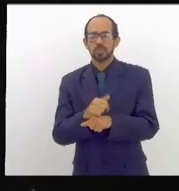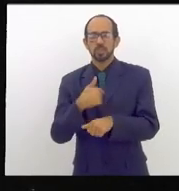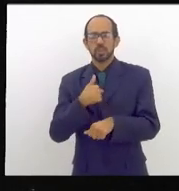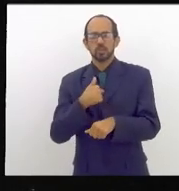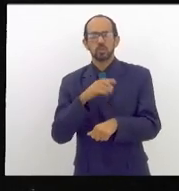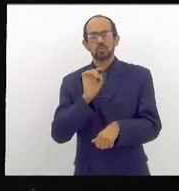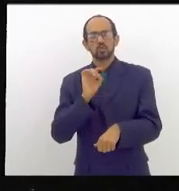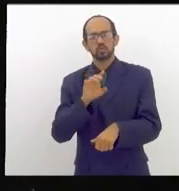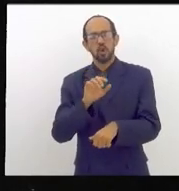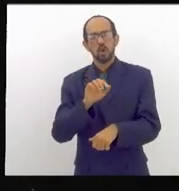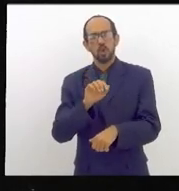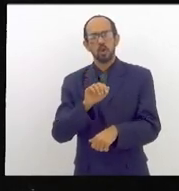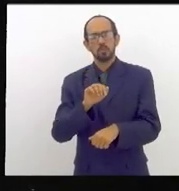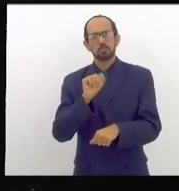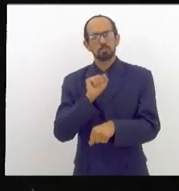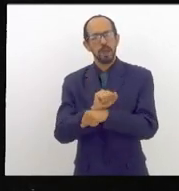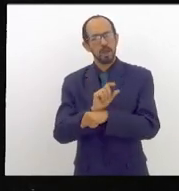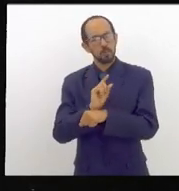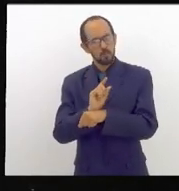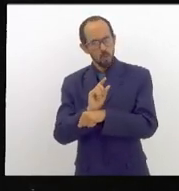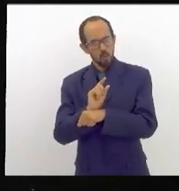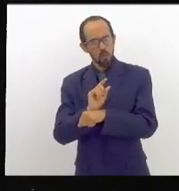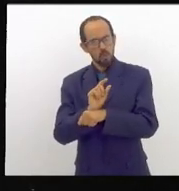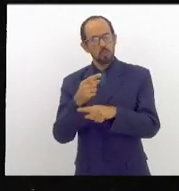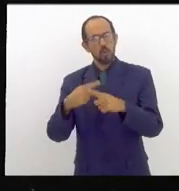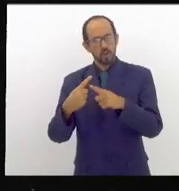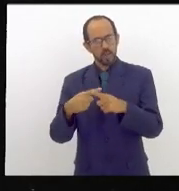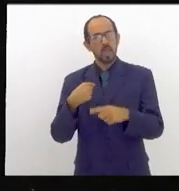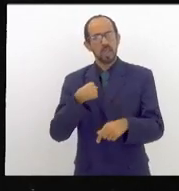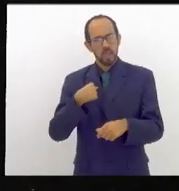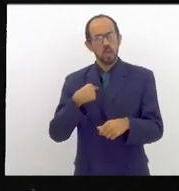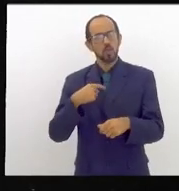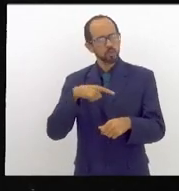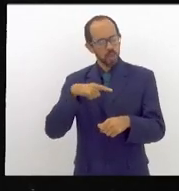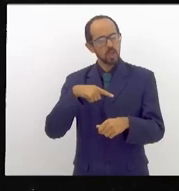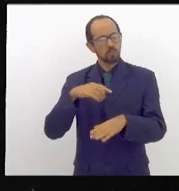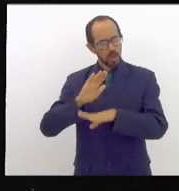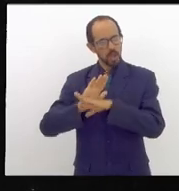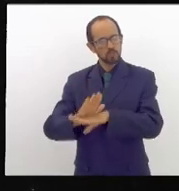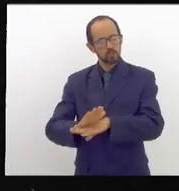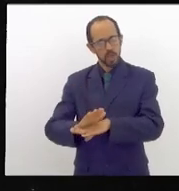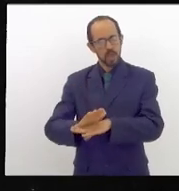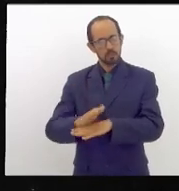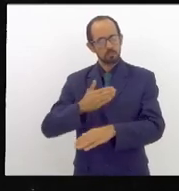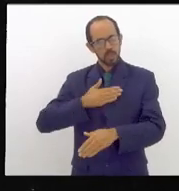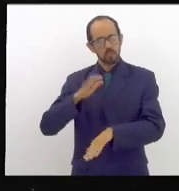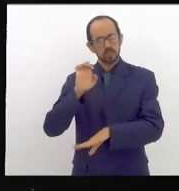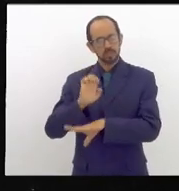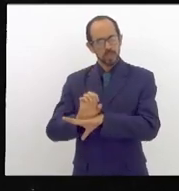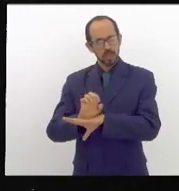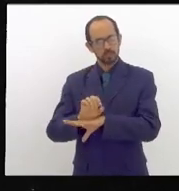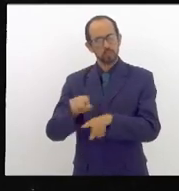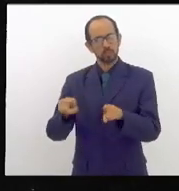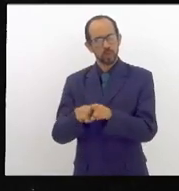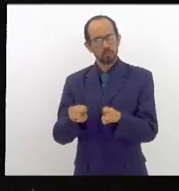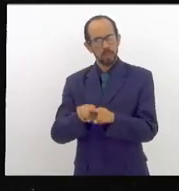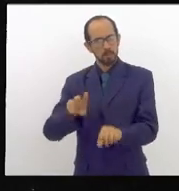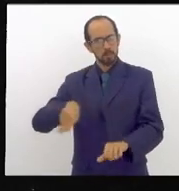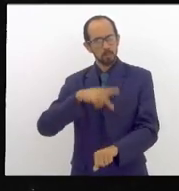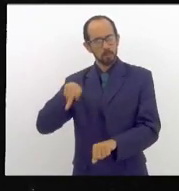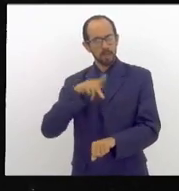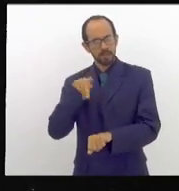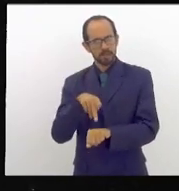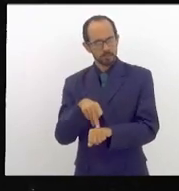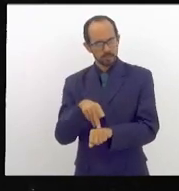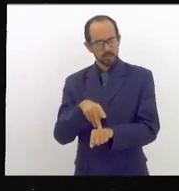eu sei que eu tenho muito a contribuir com meu estado eu sei que eu tenho muito a contribuir com o meu país através de